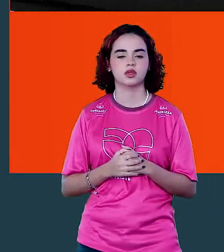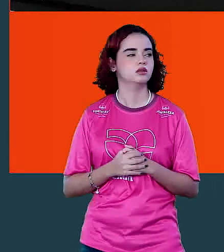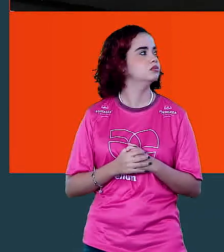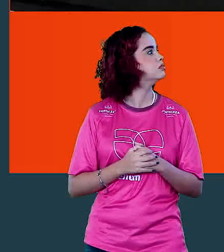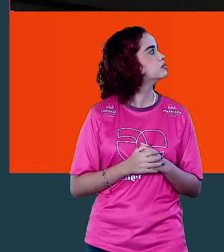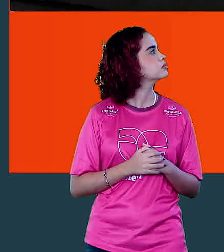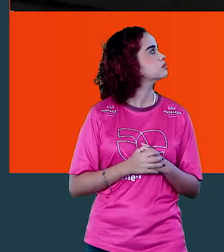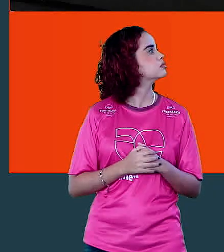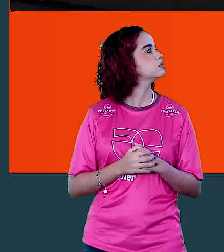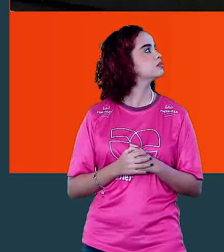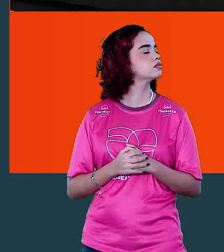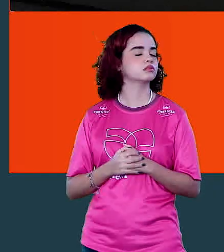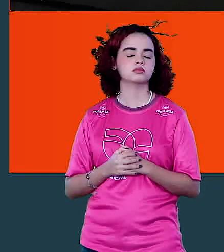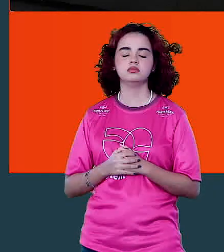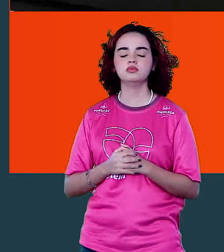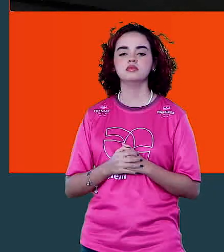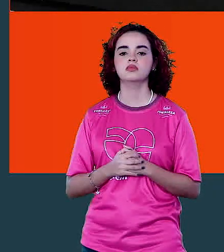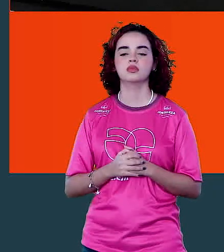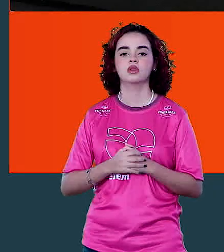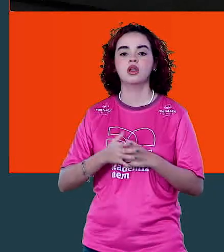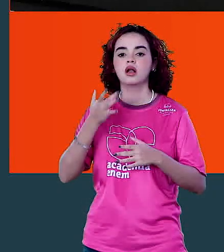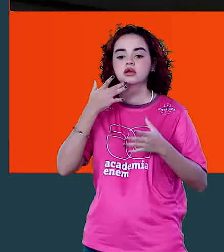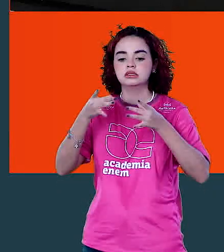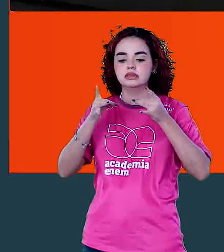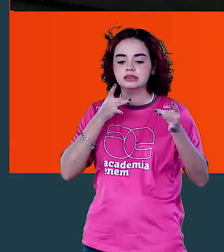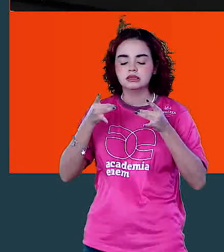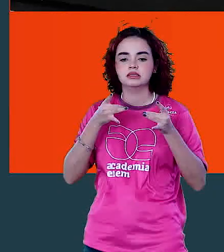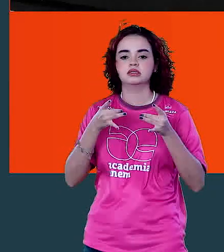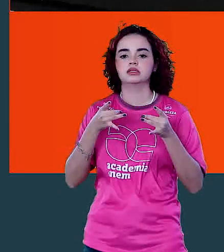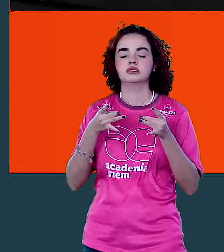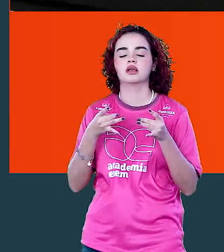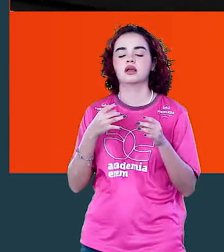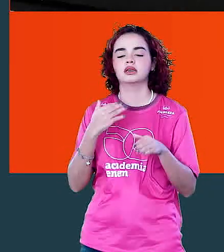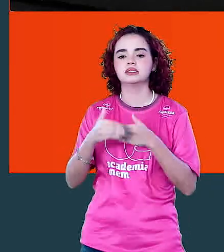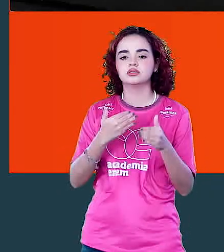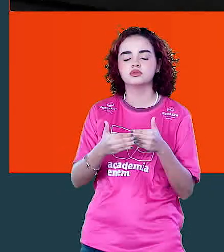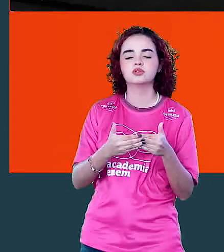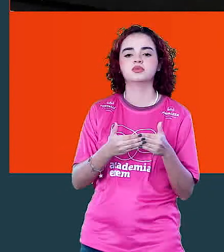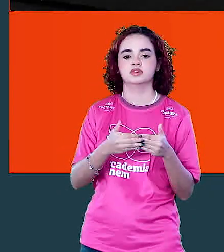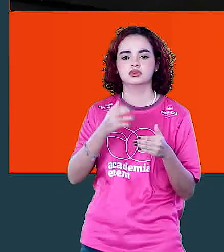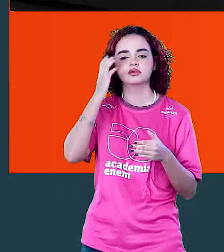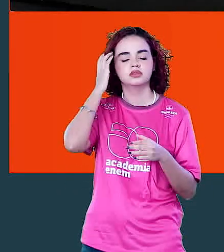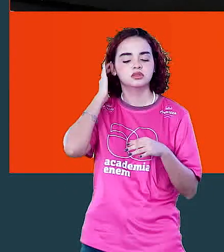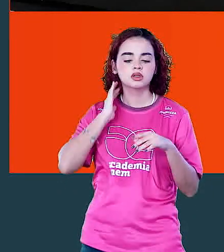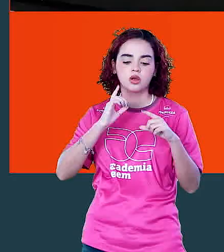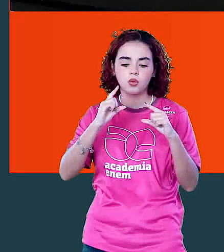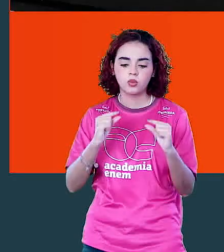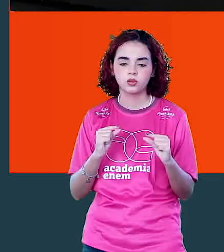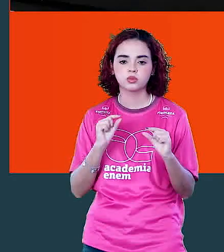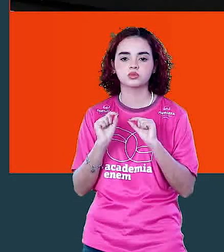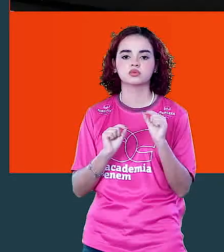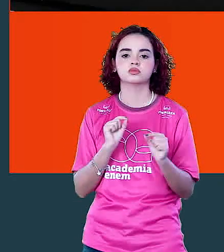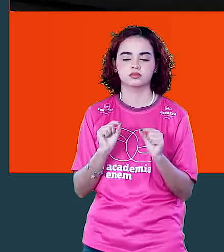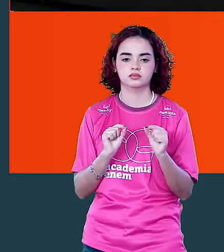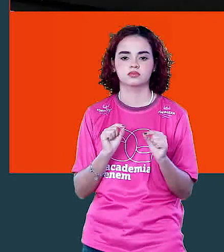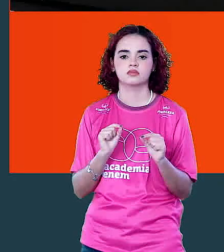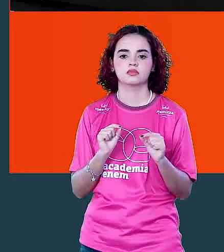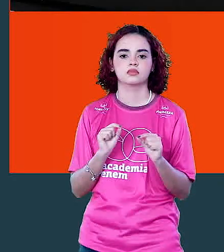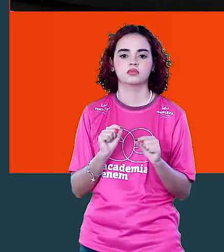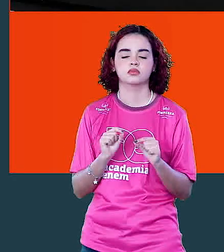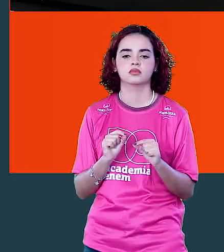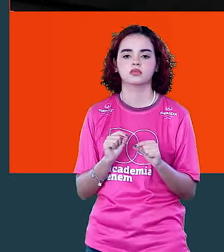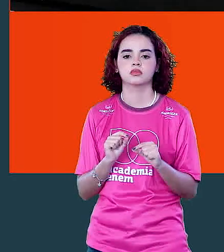biodeteriorização, contribuem para a formação de microplásticos, os quais se aderem, ó, a palavra,